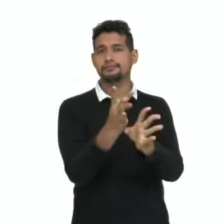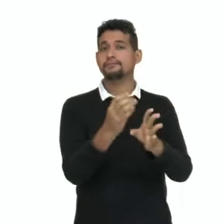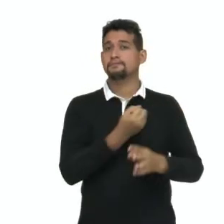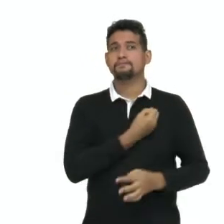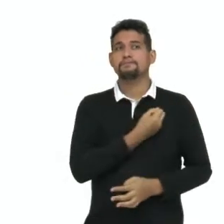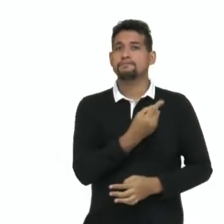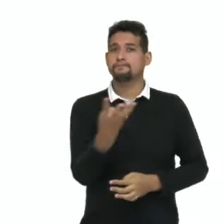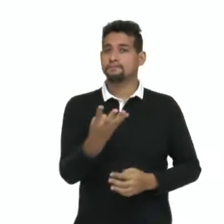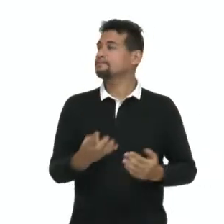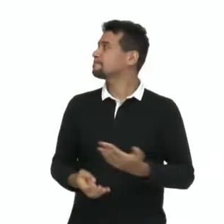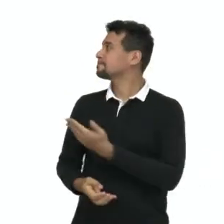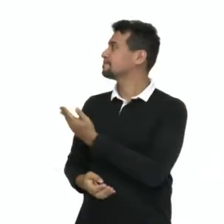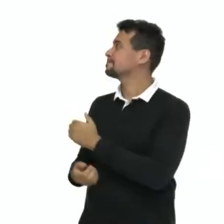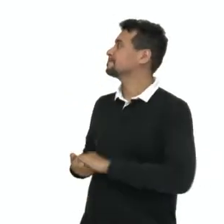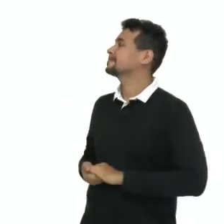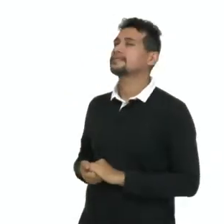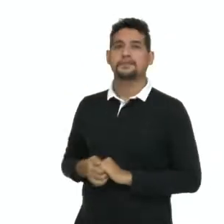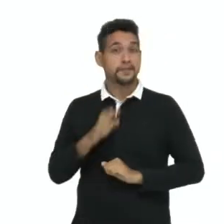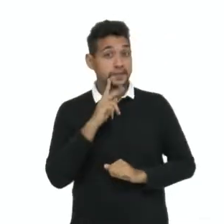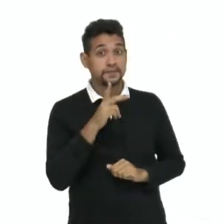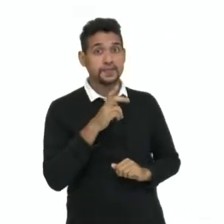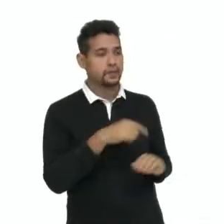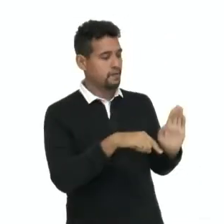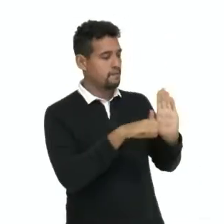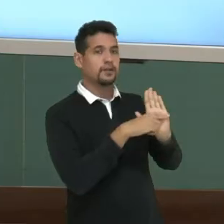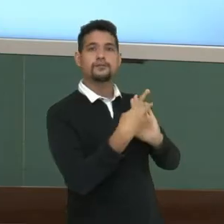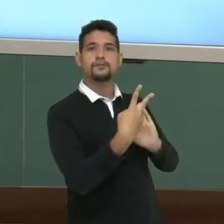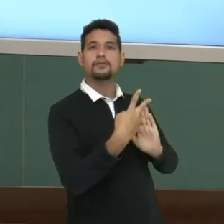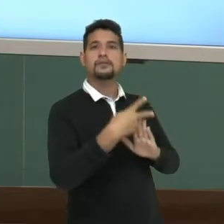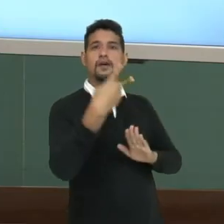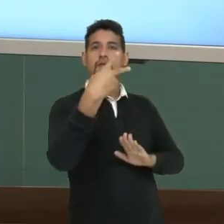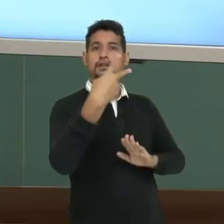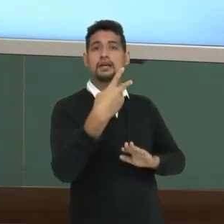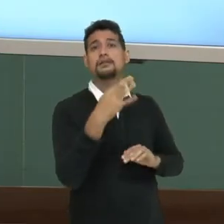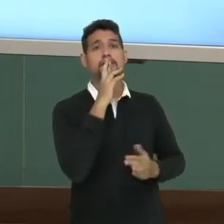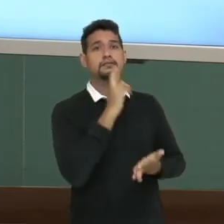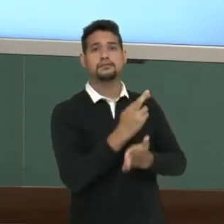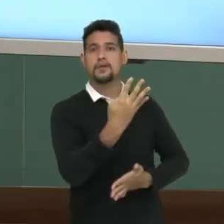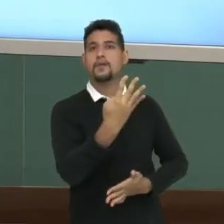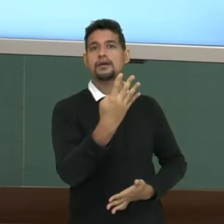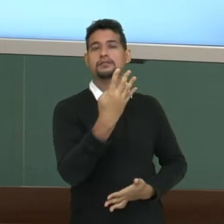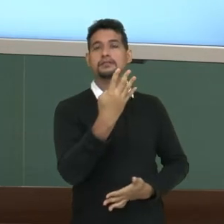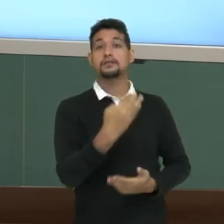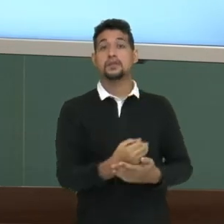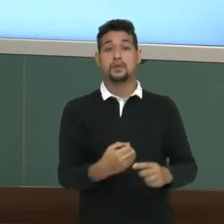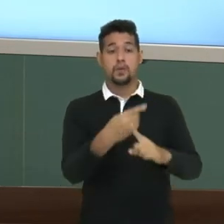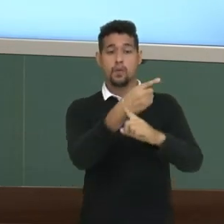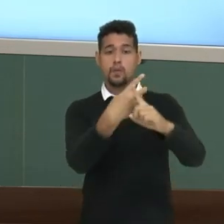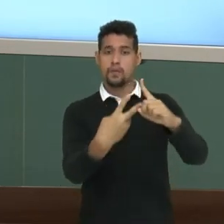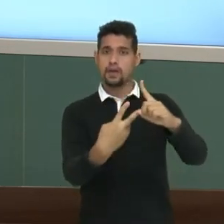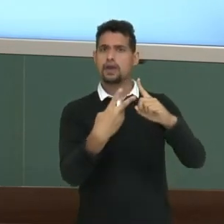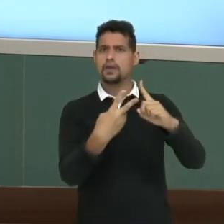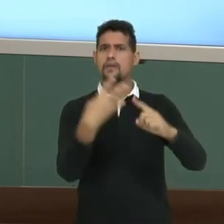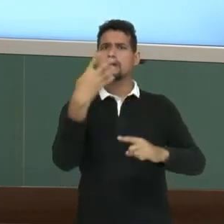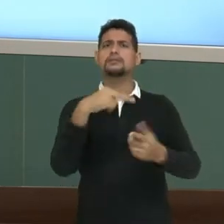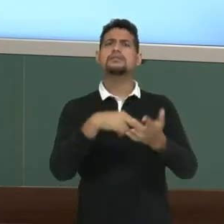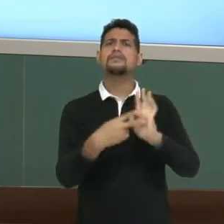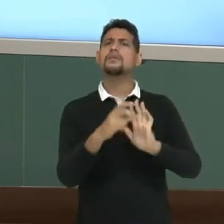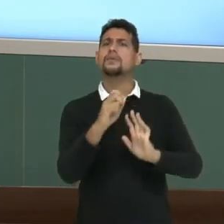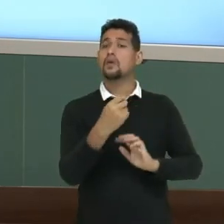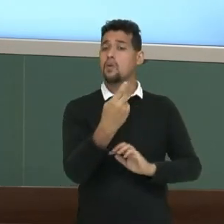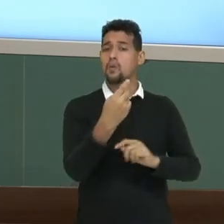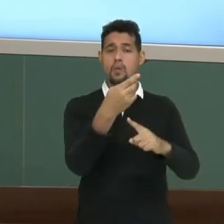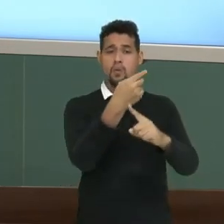O denominador aqui, menos 2 ao quadrado, 4. 1 meio ao quadrado, 1 quarto. O que a gente faz